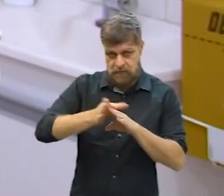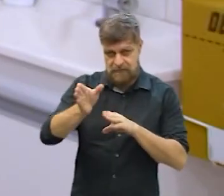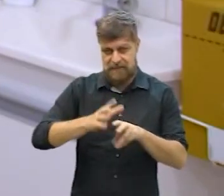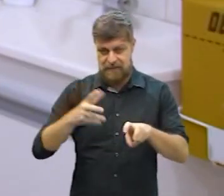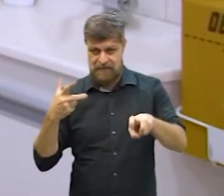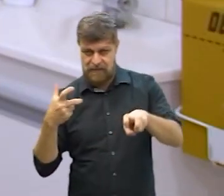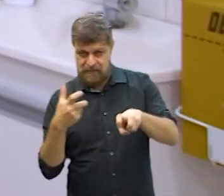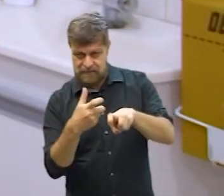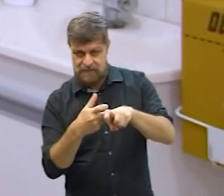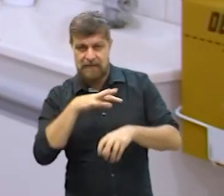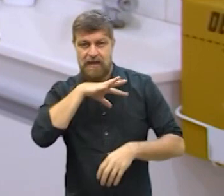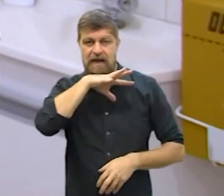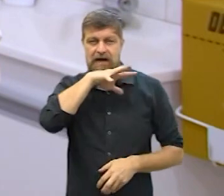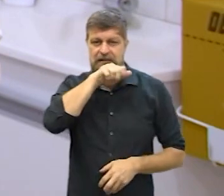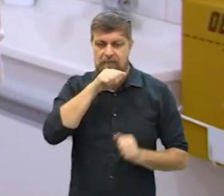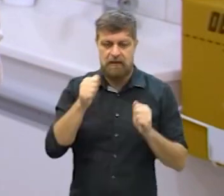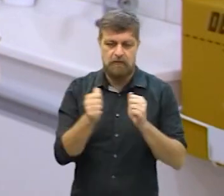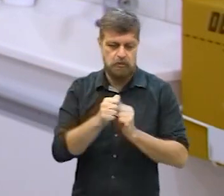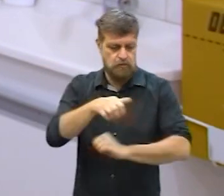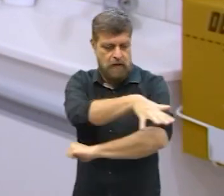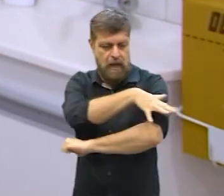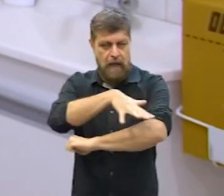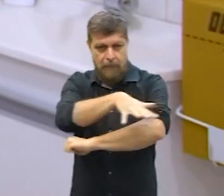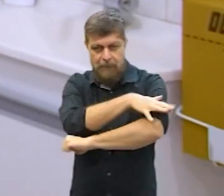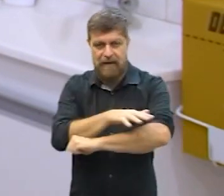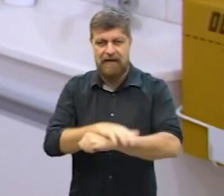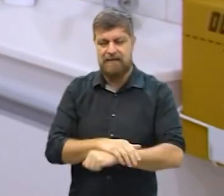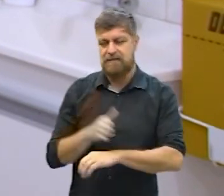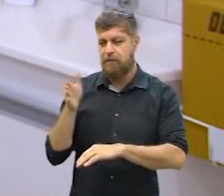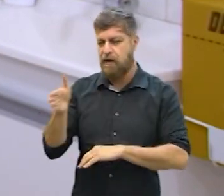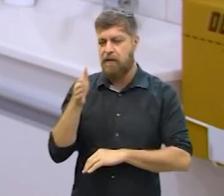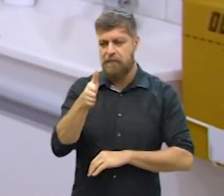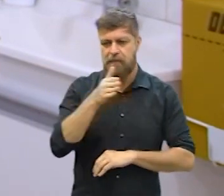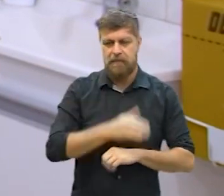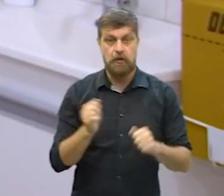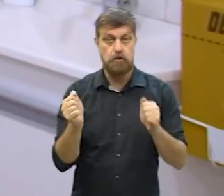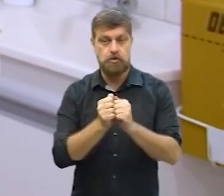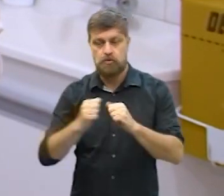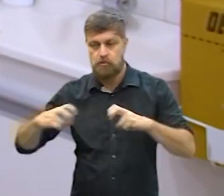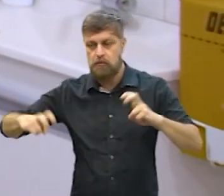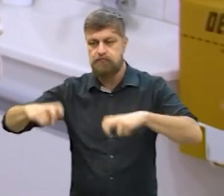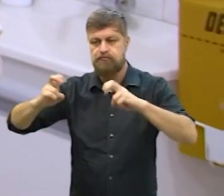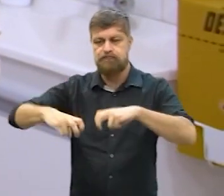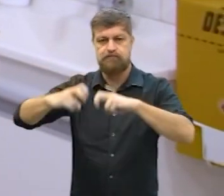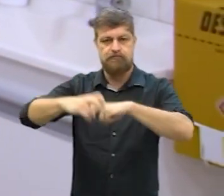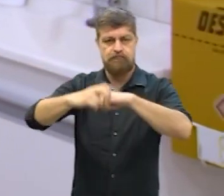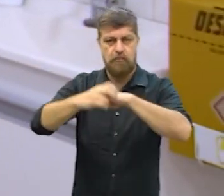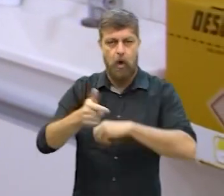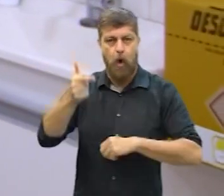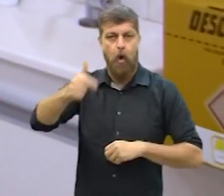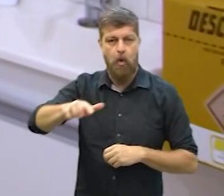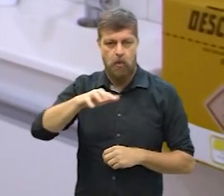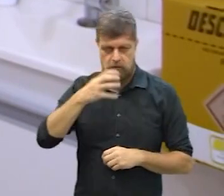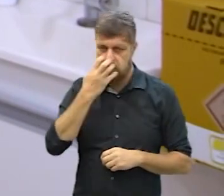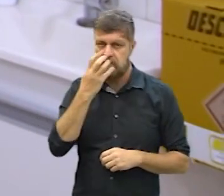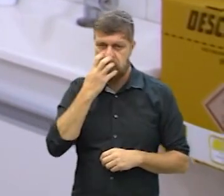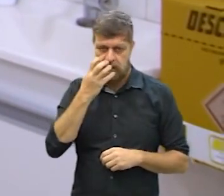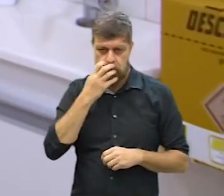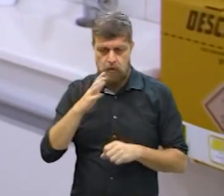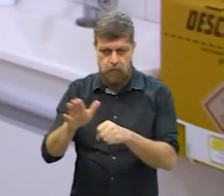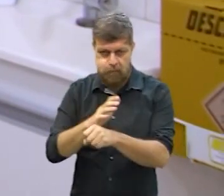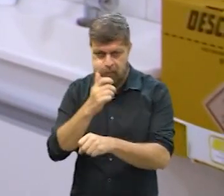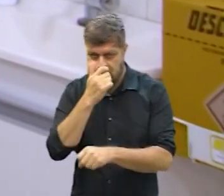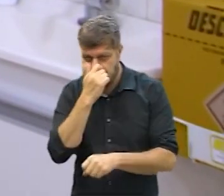nossa indicação de vacina é inclusive para esses animais que frequentam praça, pet shop, creche, que são locais onde tem